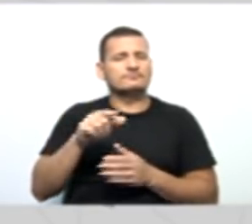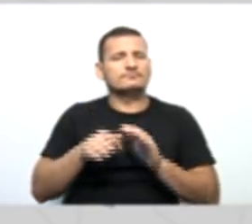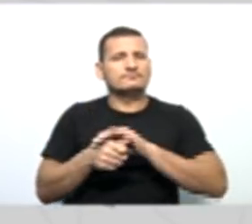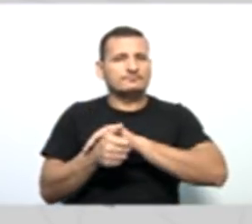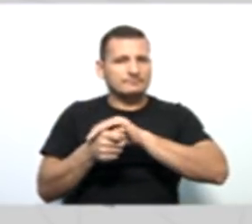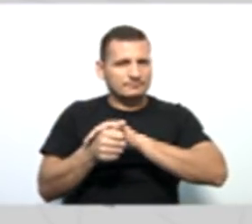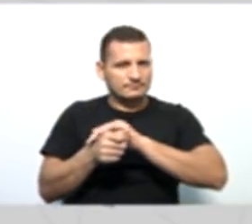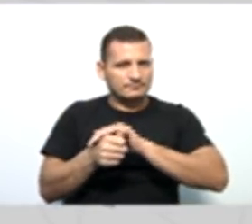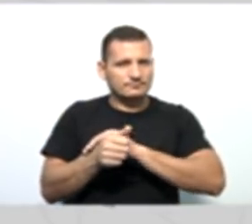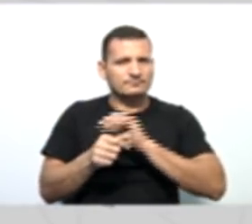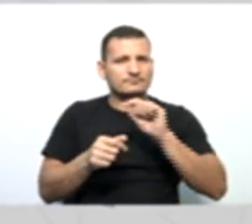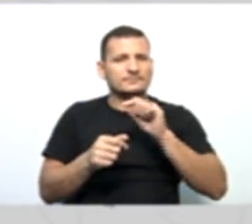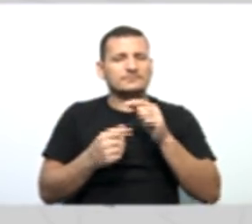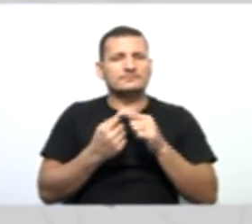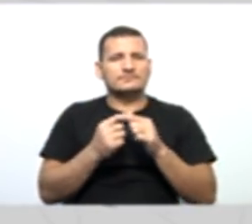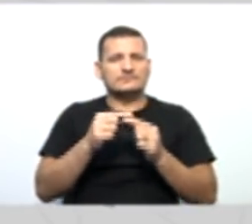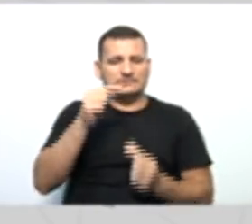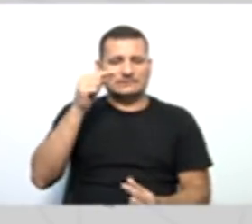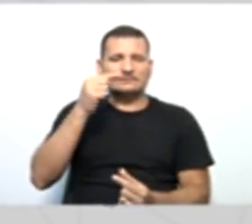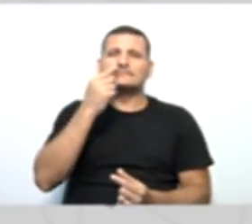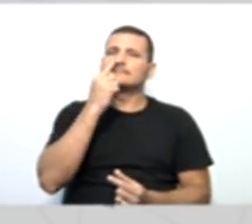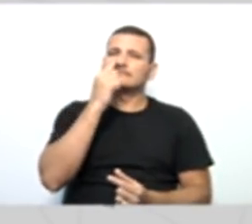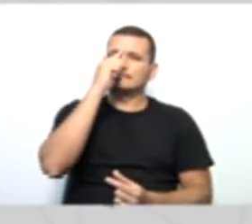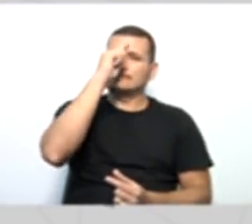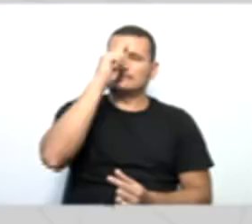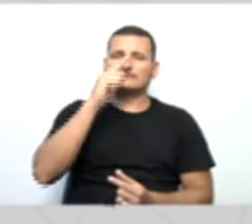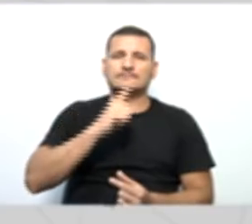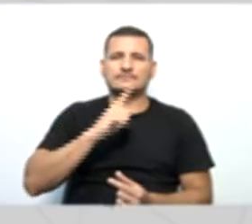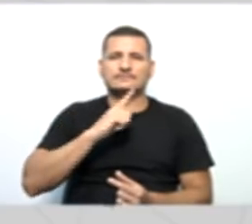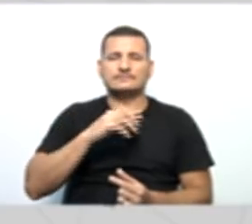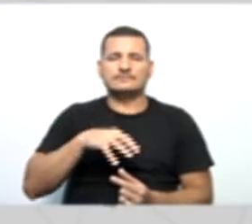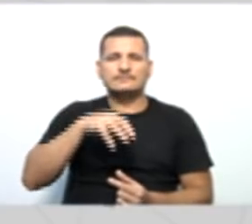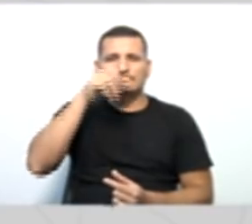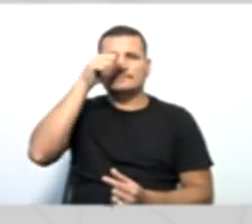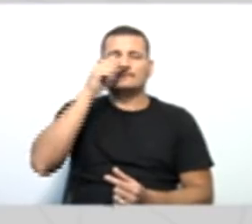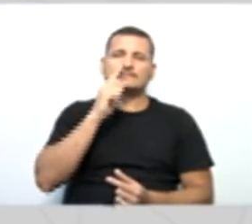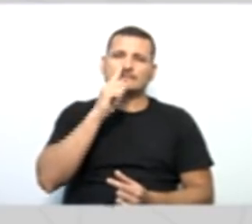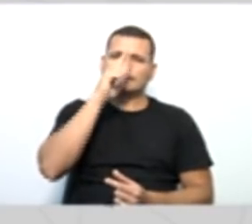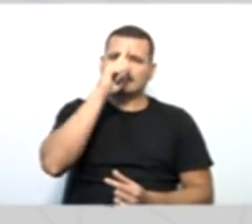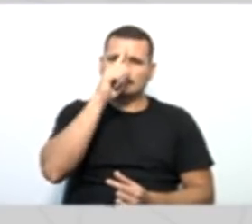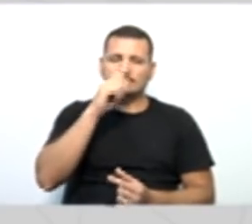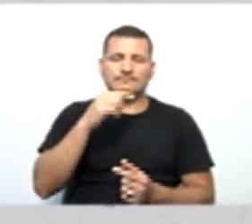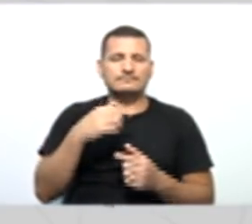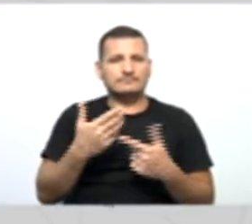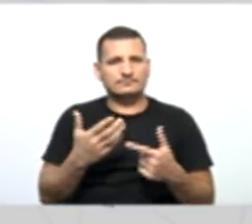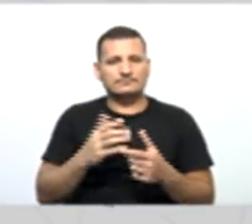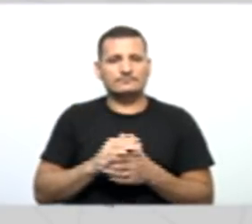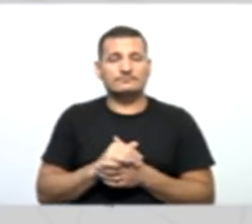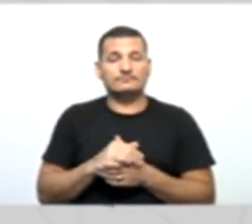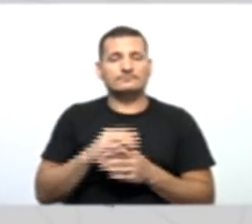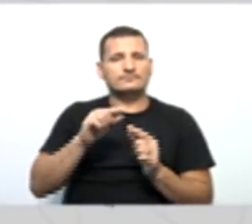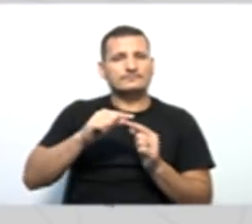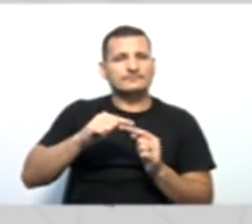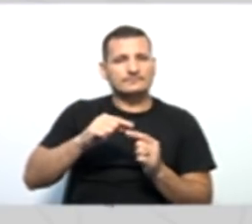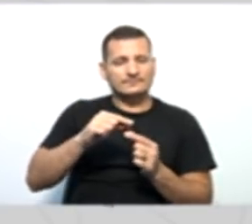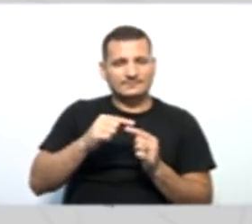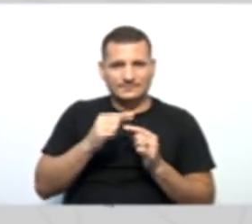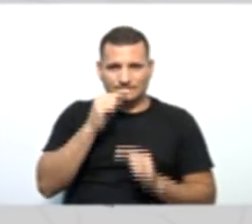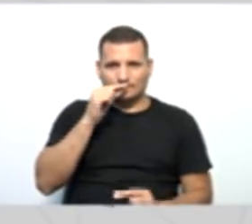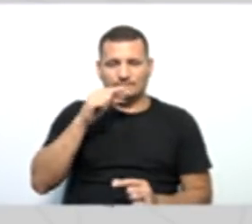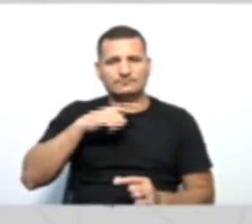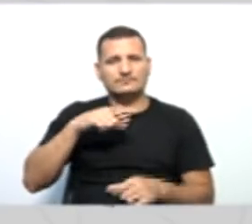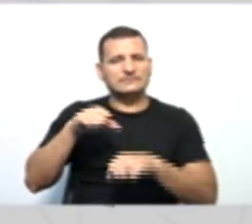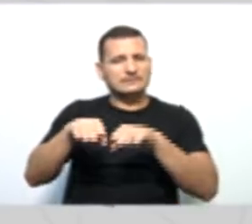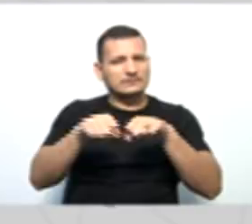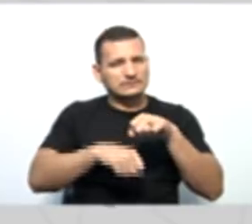tartaruga, que ela estava com um canudo no nariz, olha que agonia, ela engoliu um canudo e saiu pelo nariz, enfim. O canudo ele acaba matando muitos animais.